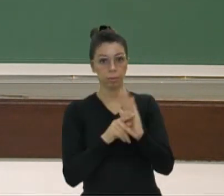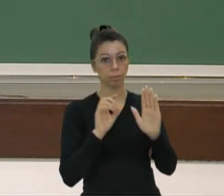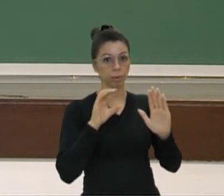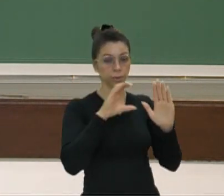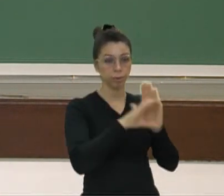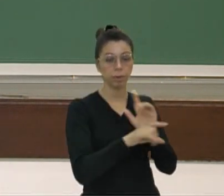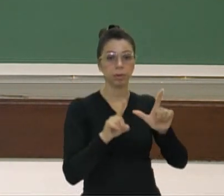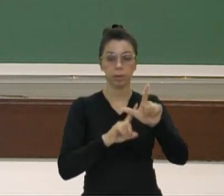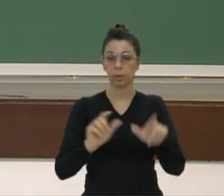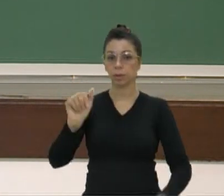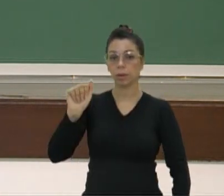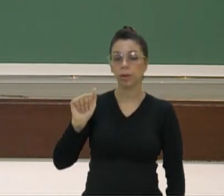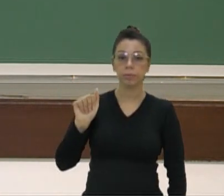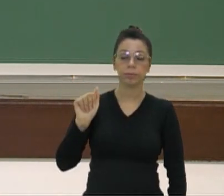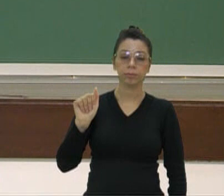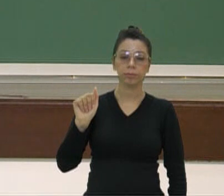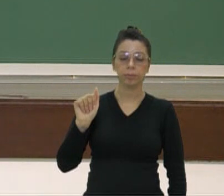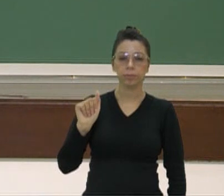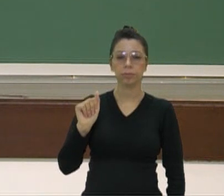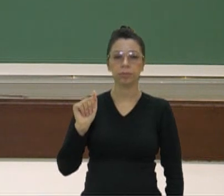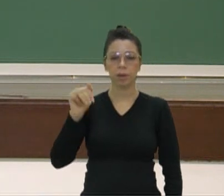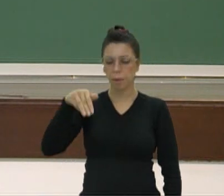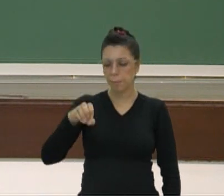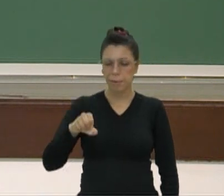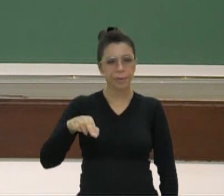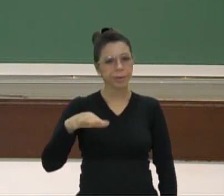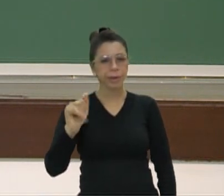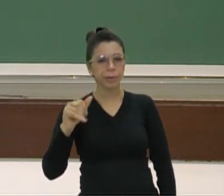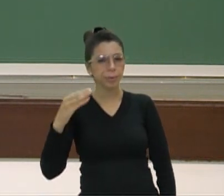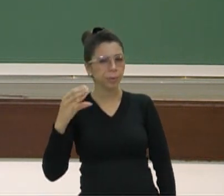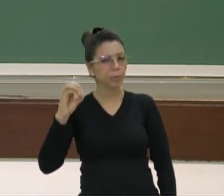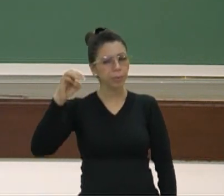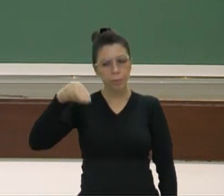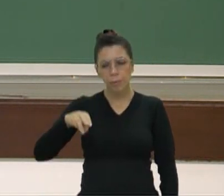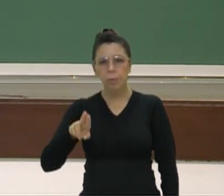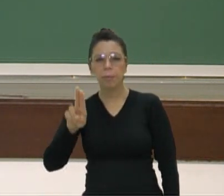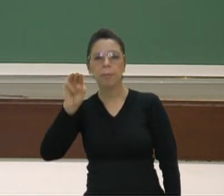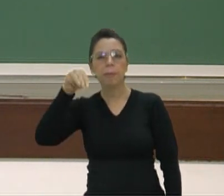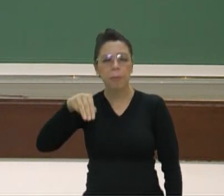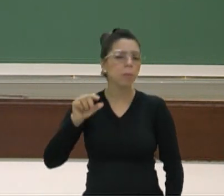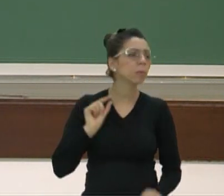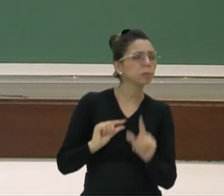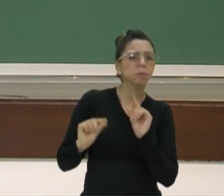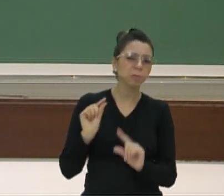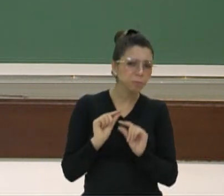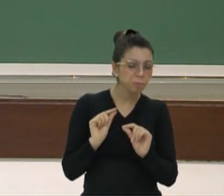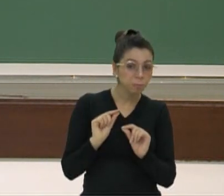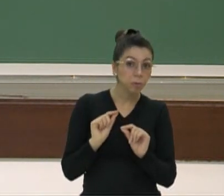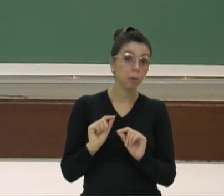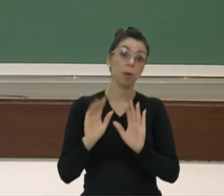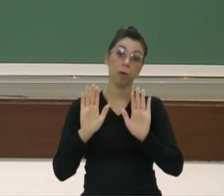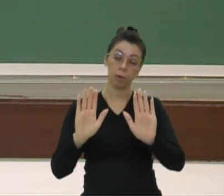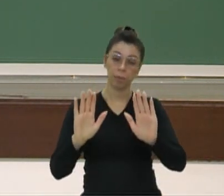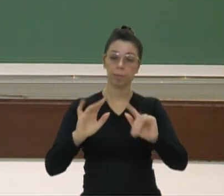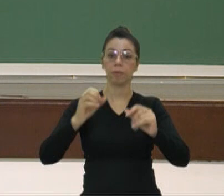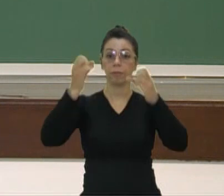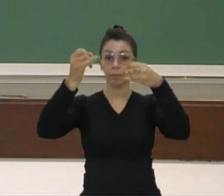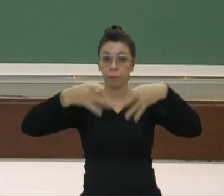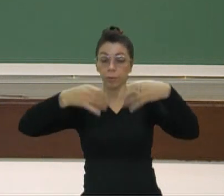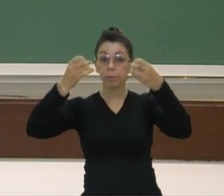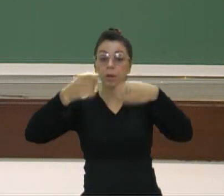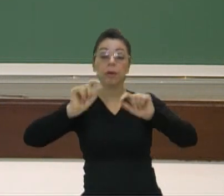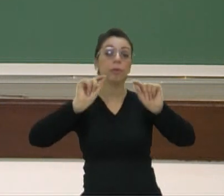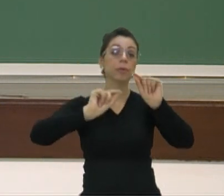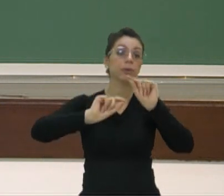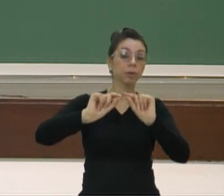A, mercado comum. Até vamos identificar dentro de uma ordem que eu acho melhor para vocês assimilarem, que é